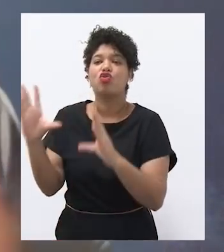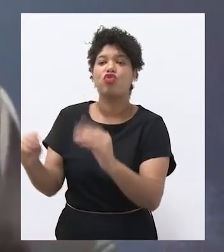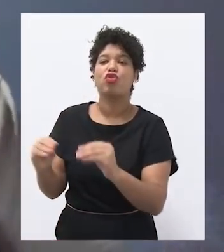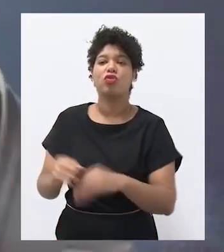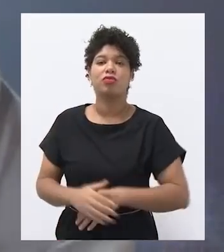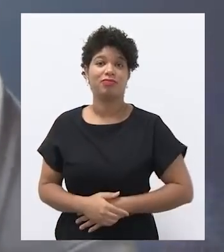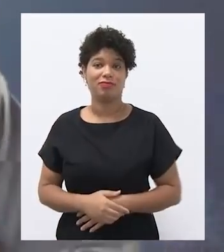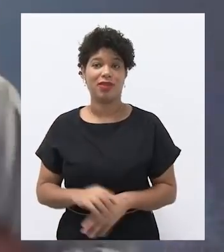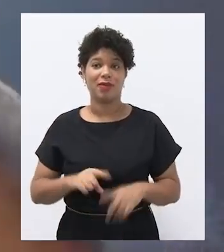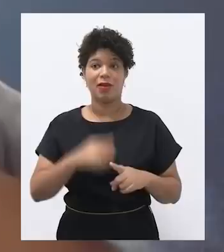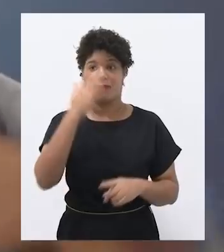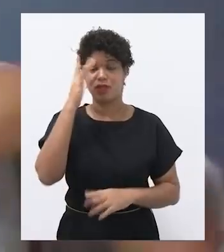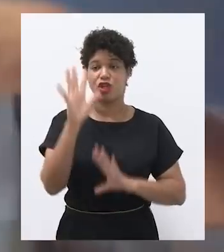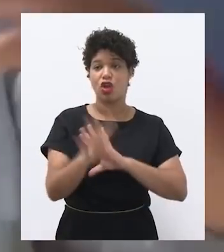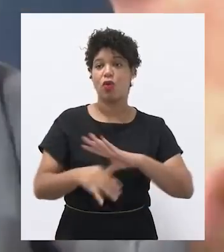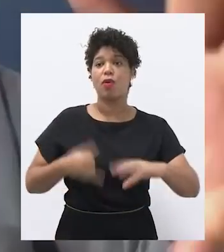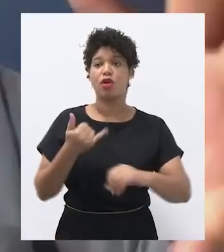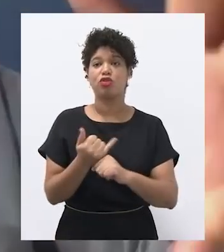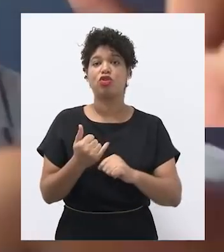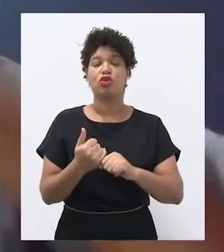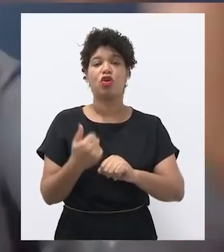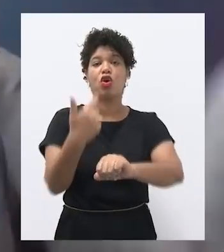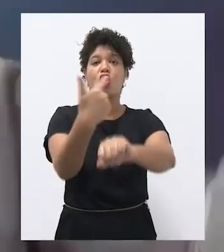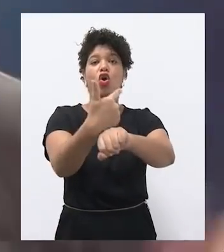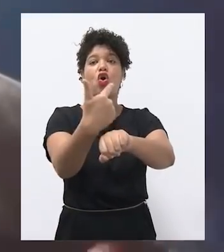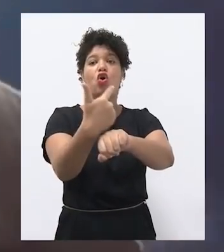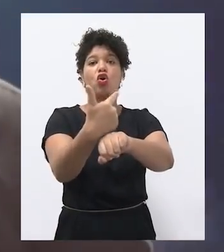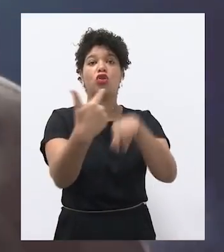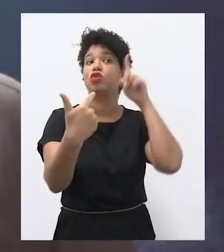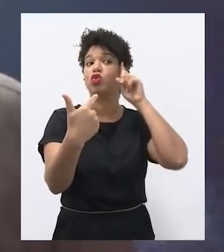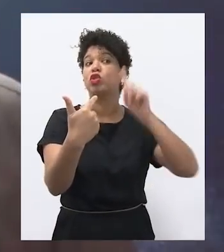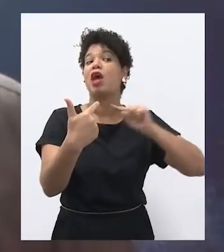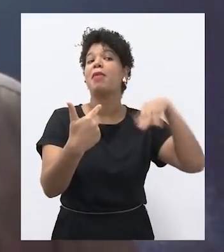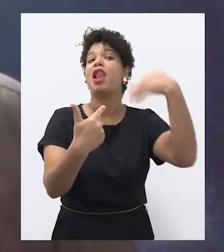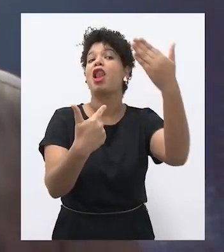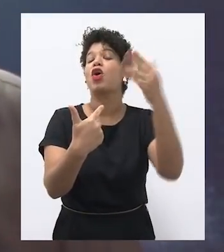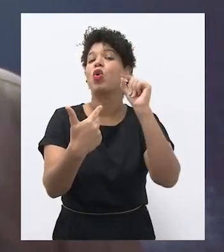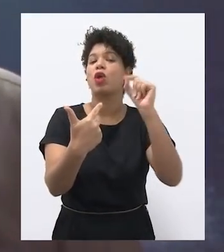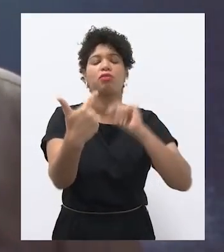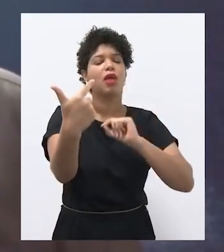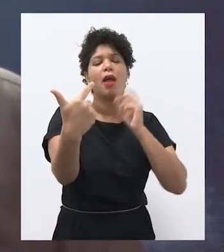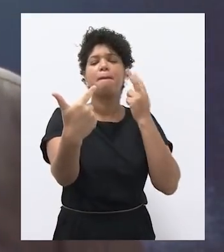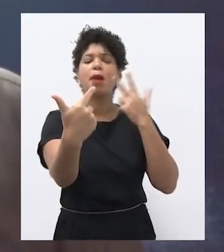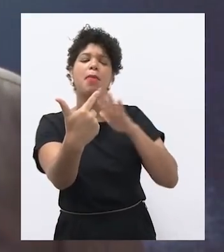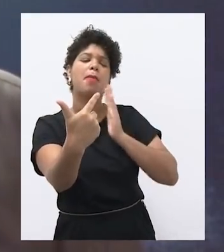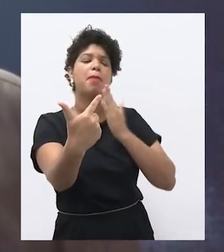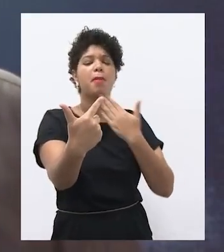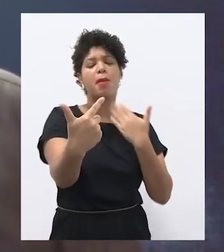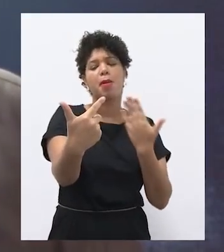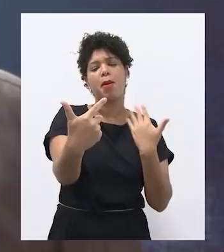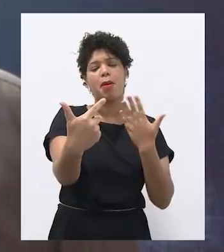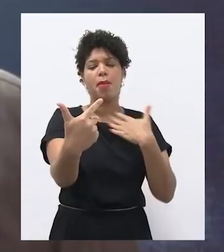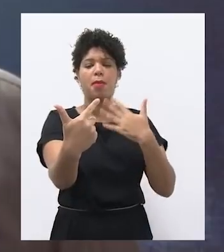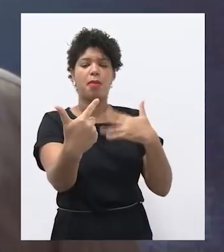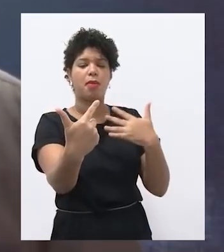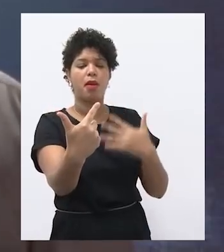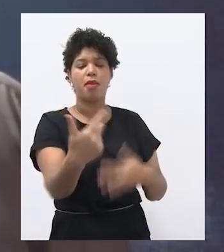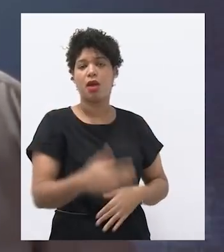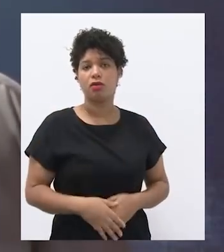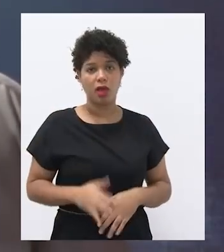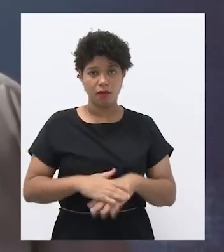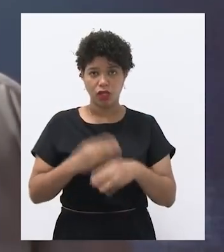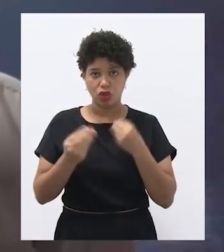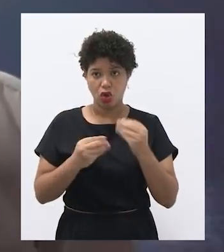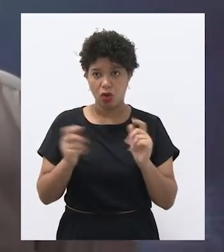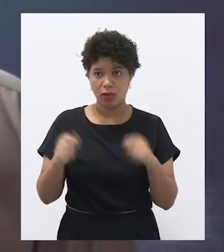essa galera que faz a live, falando para quem não se sabe está do outro lado, faz? Bom, eles